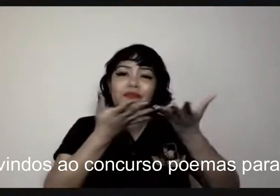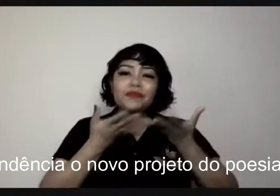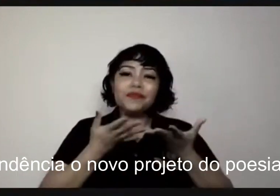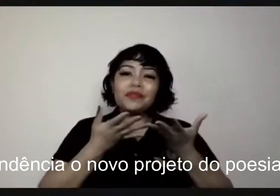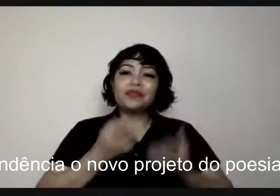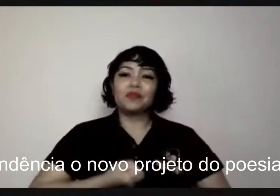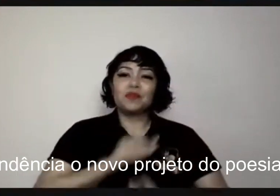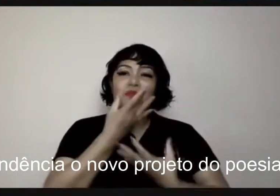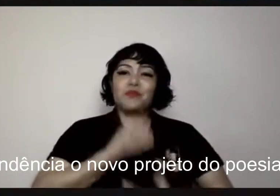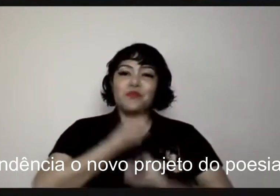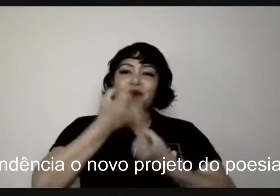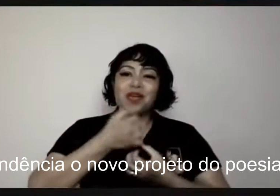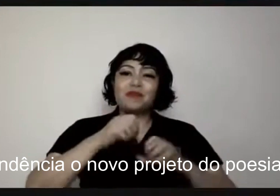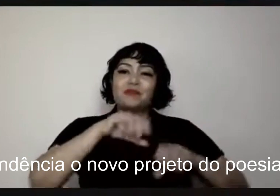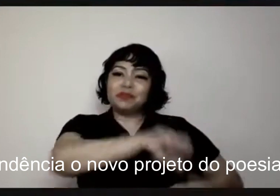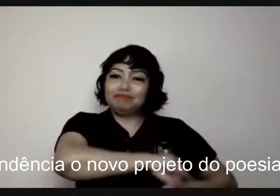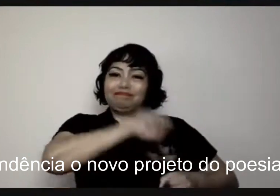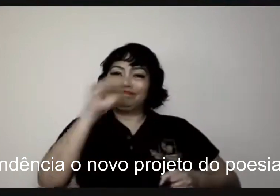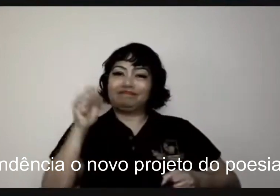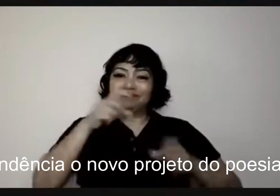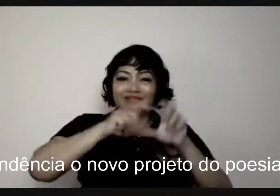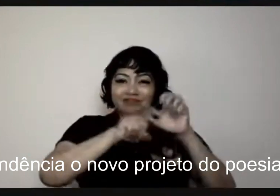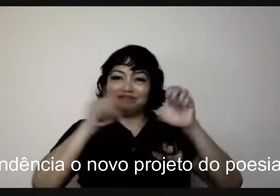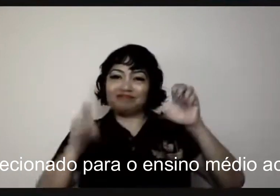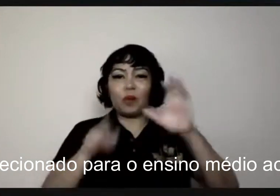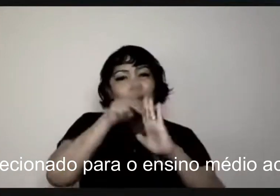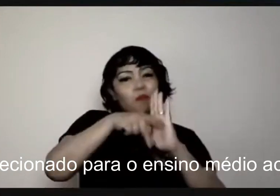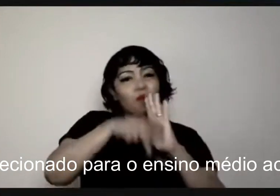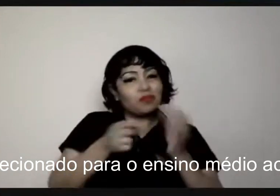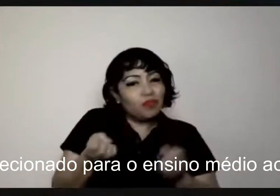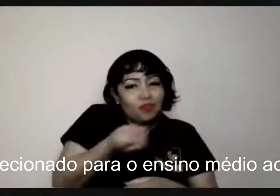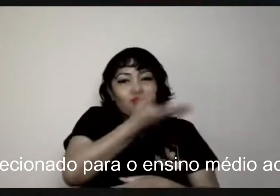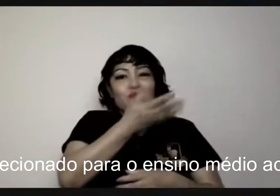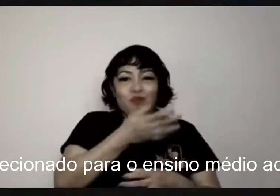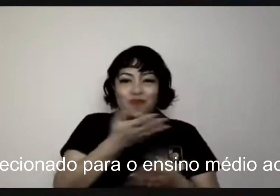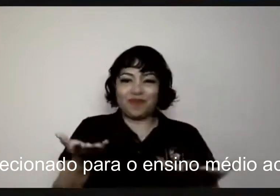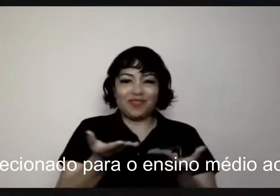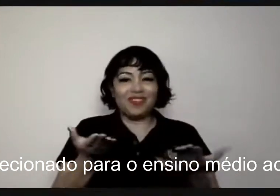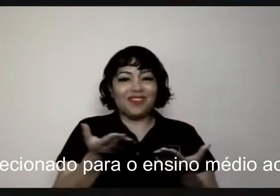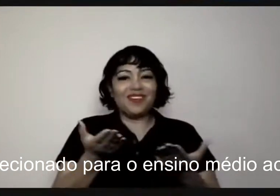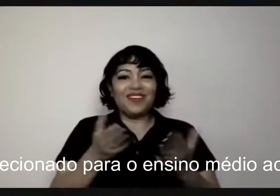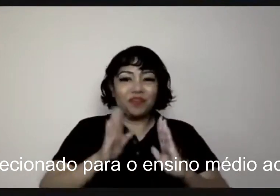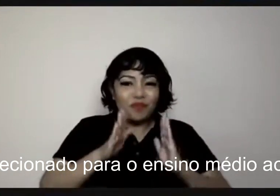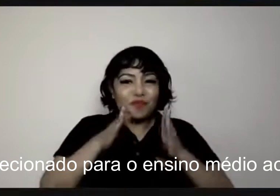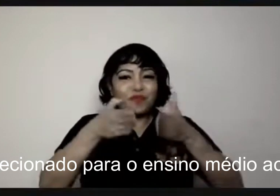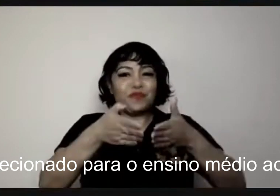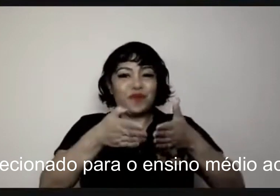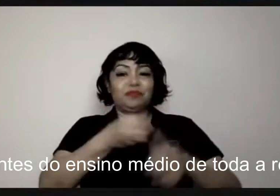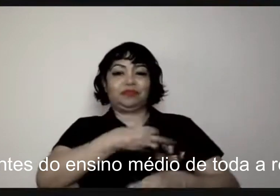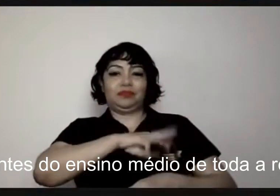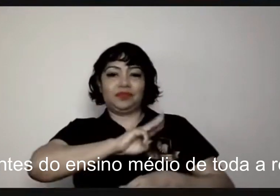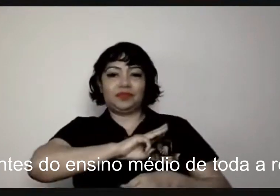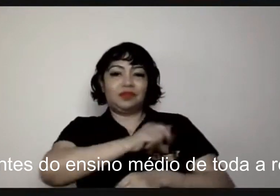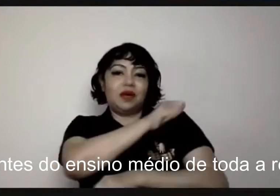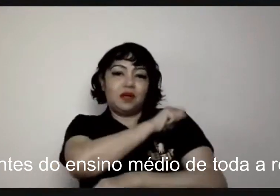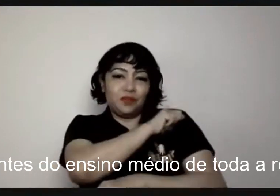alto à para a esquerda Independência, está Fernando um projeto Gasparini, do Poesia homem no branco Ar, de meia idade, direcionado cabelos para o castanhos ensino claro, médio, alunos